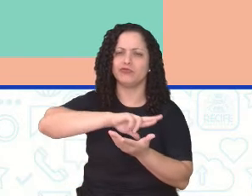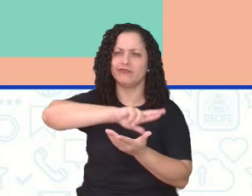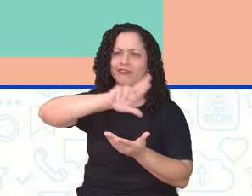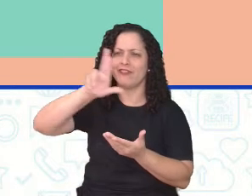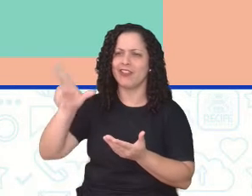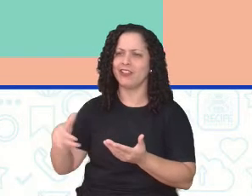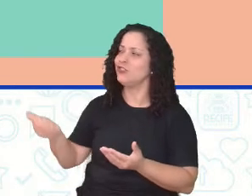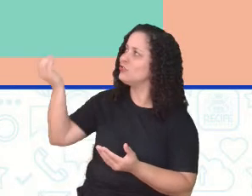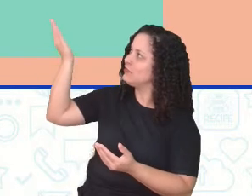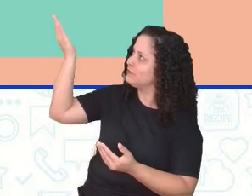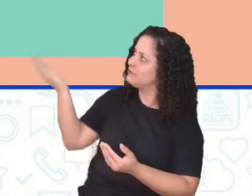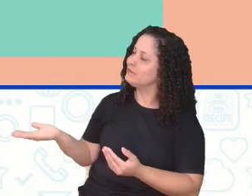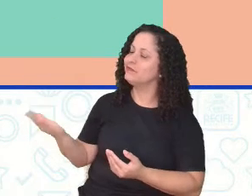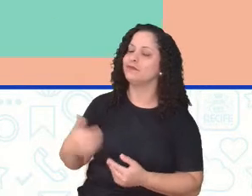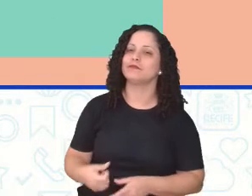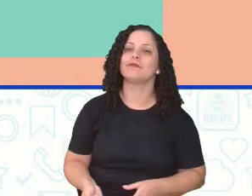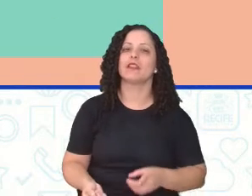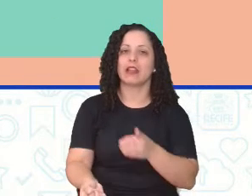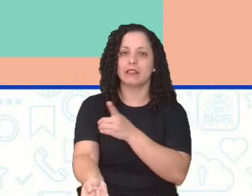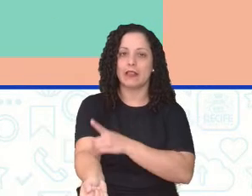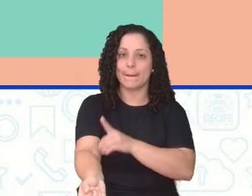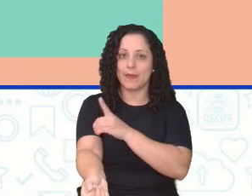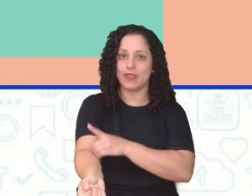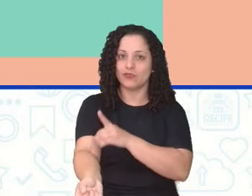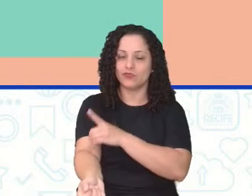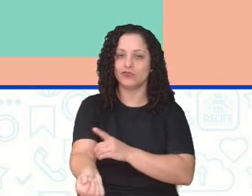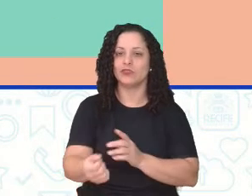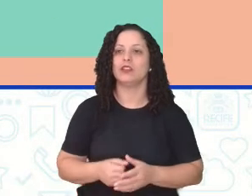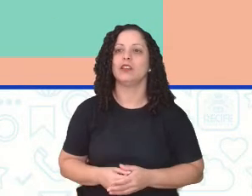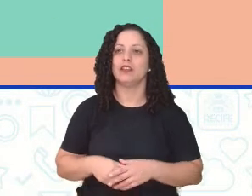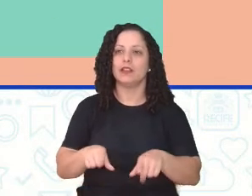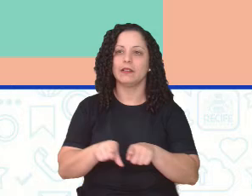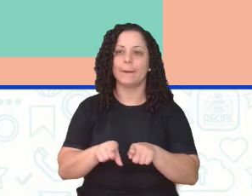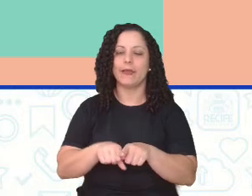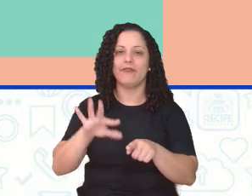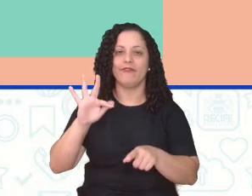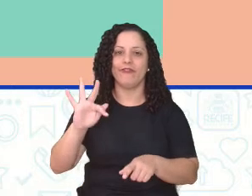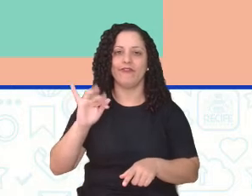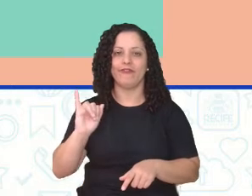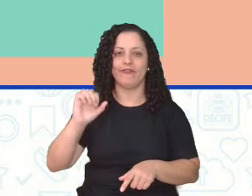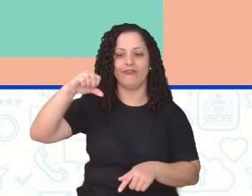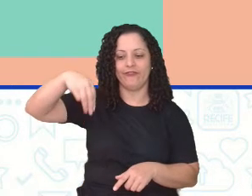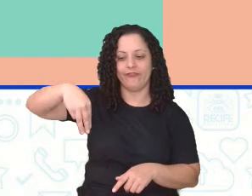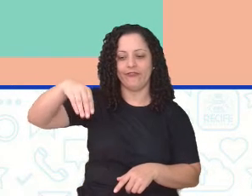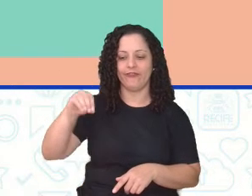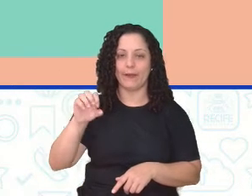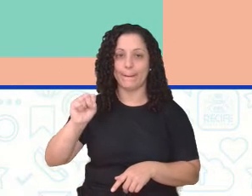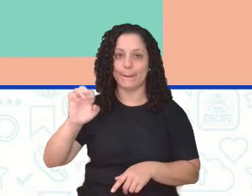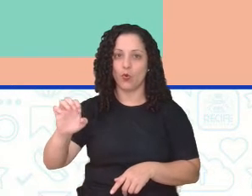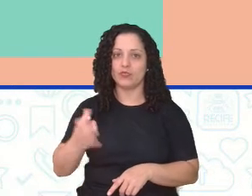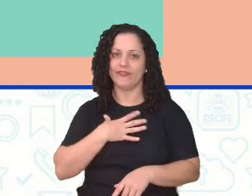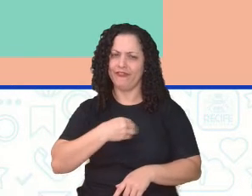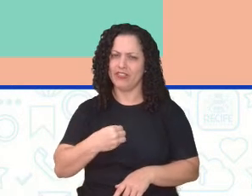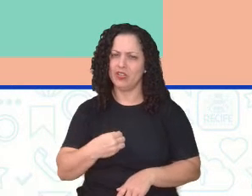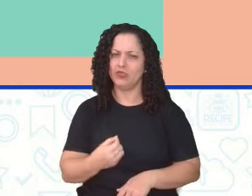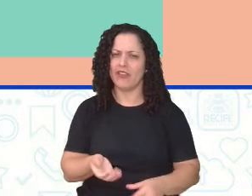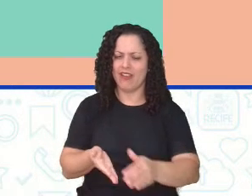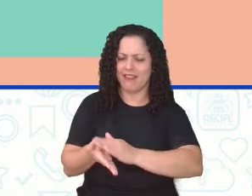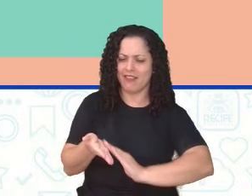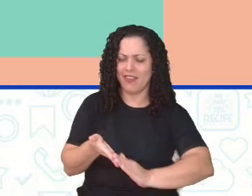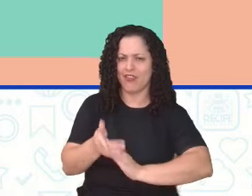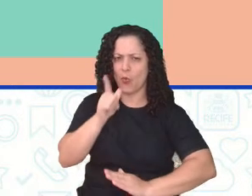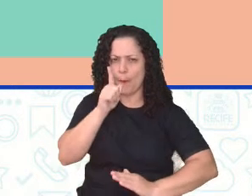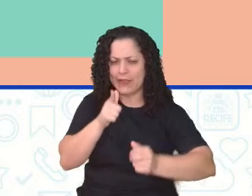aquele prepúcio apertado, você não consegue tirar. Quem já teve filho, já sabe, no momento de lavar, tem filho que você